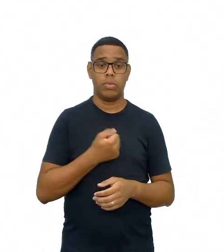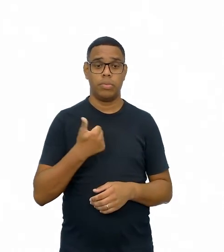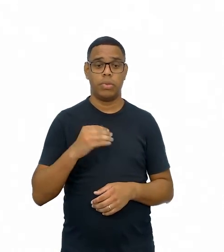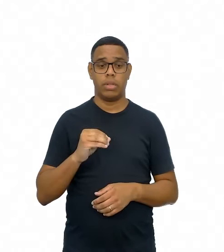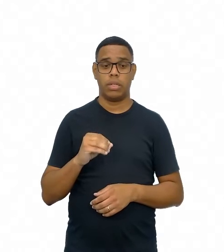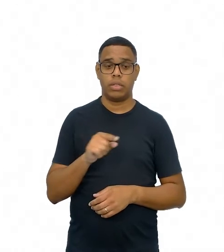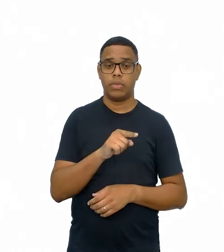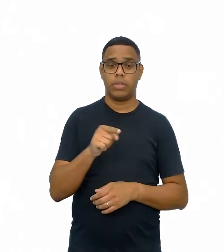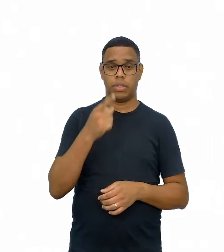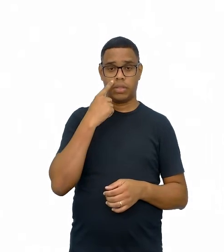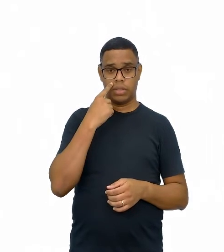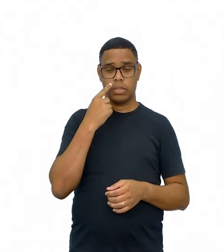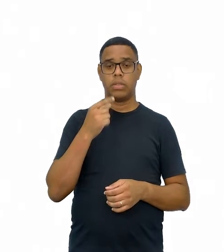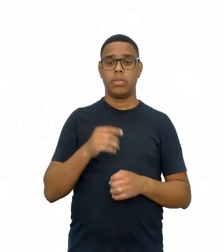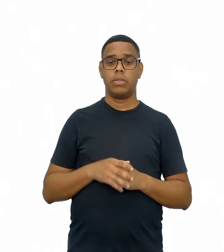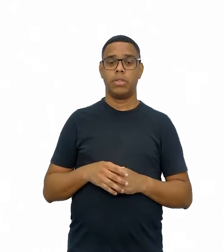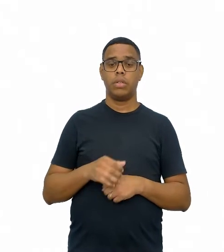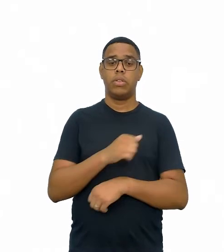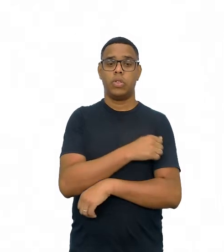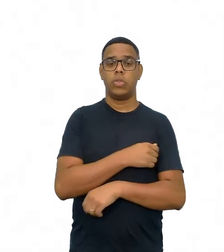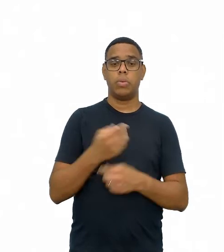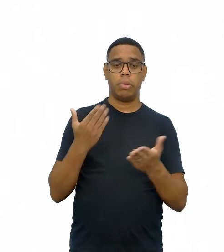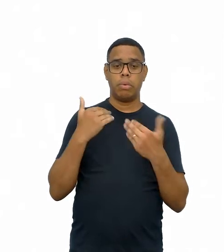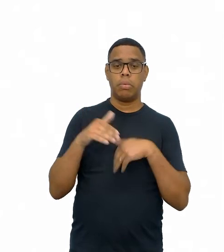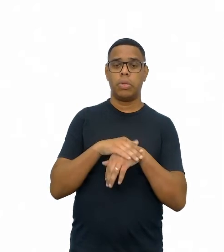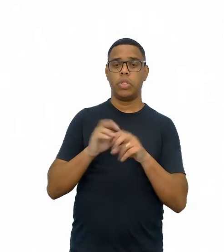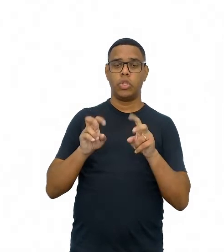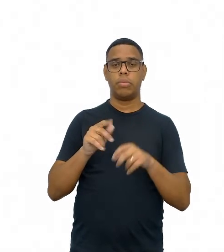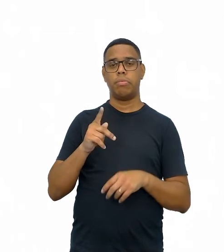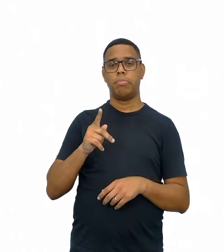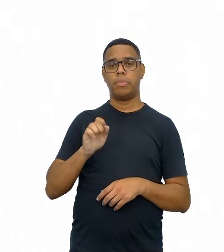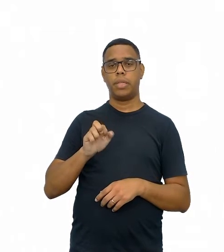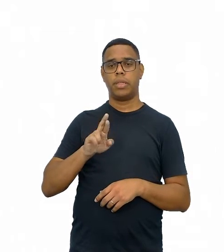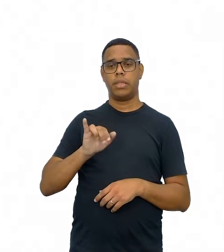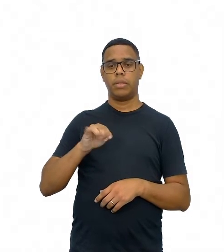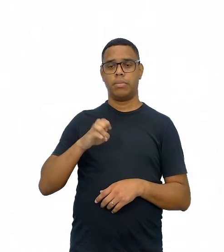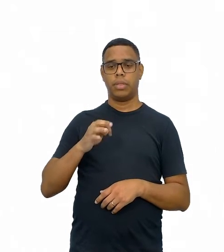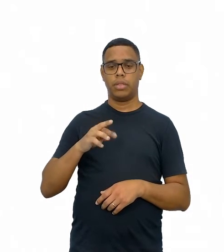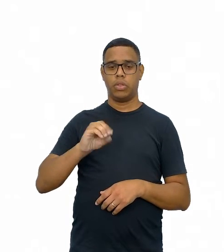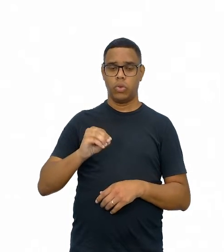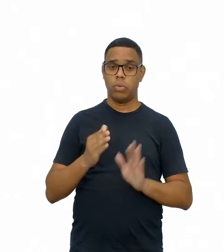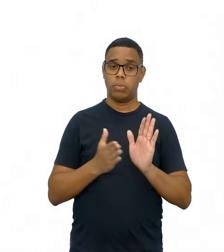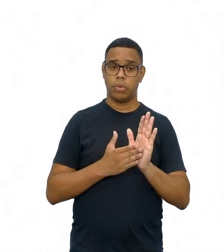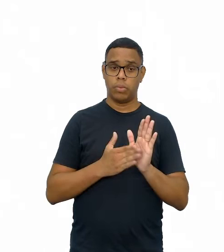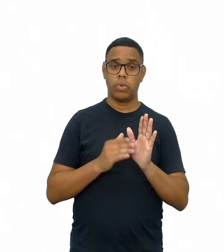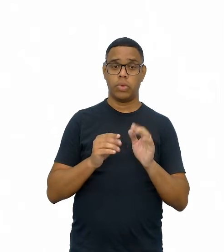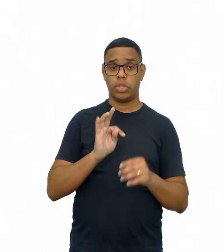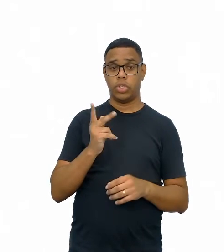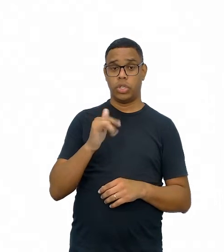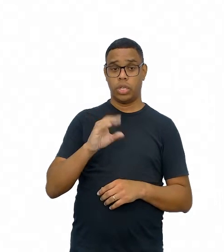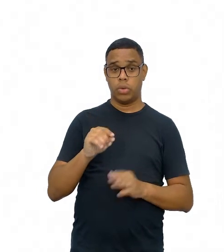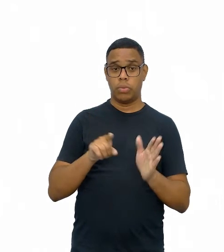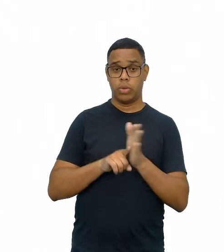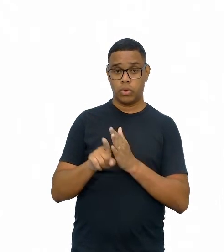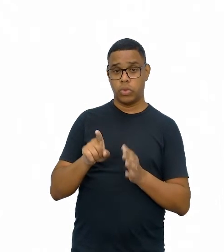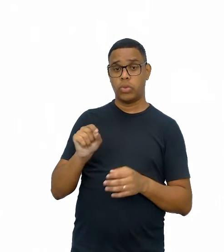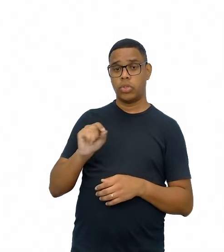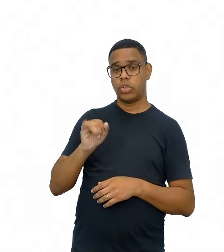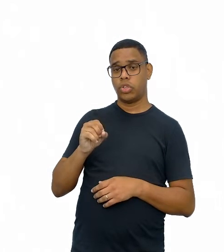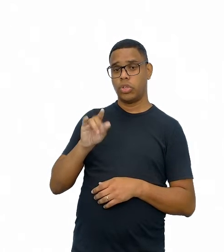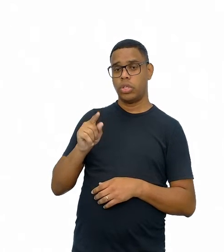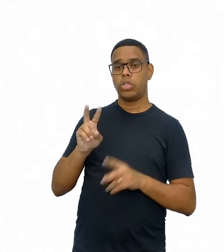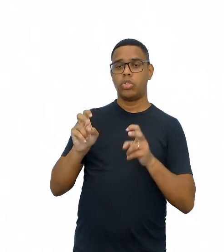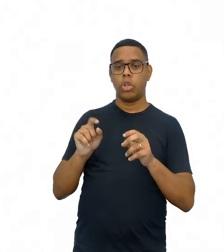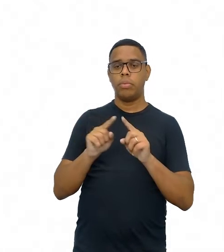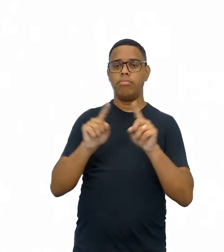em que você pode retomar com os alunos a discussão a respeito de perímetro. Então, a situação proposta é: Tiago perguntou ao senhor Jorge sobre